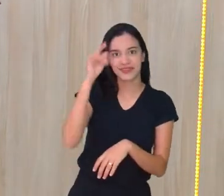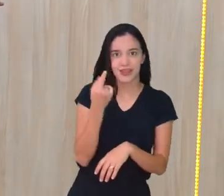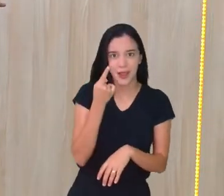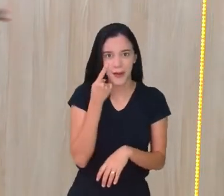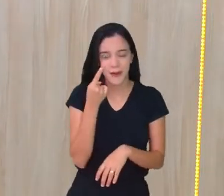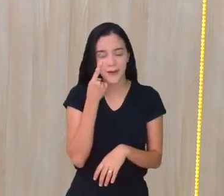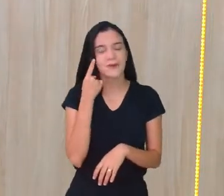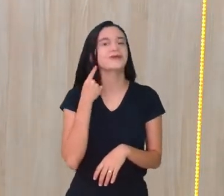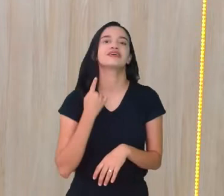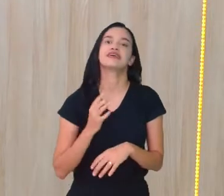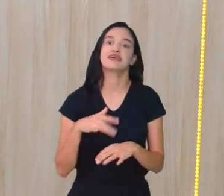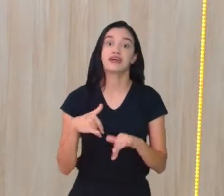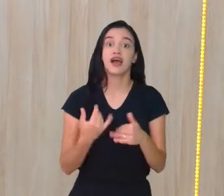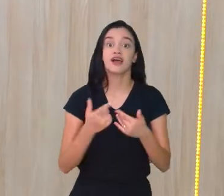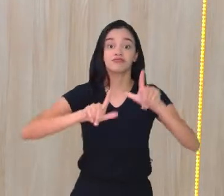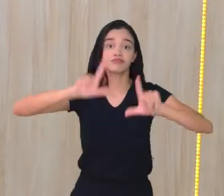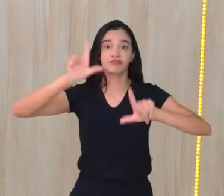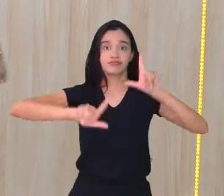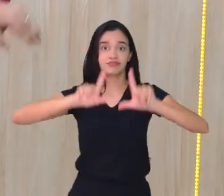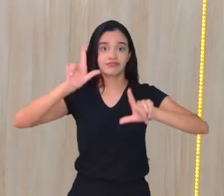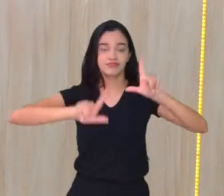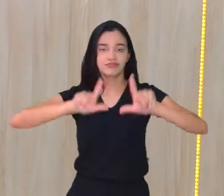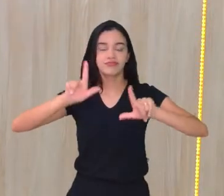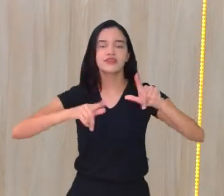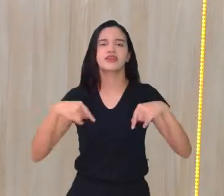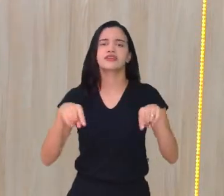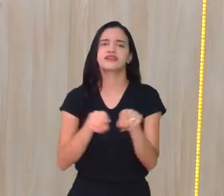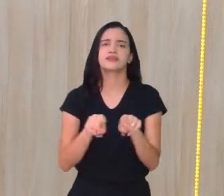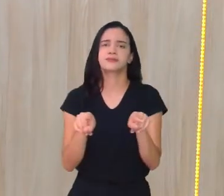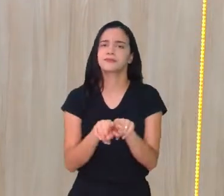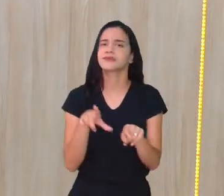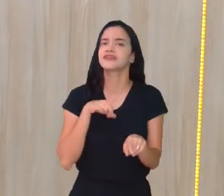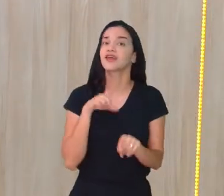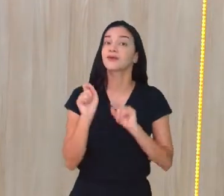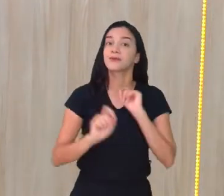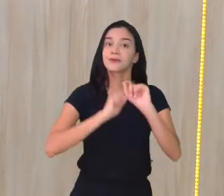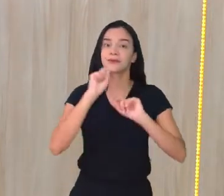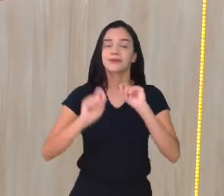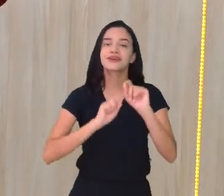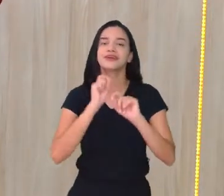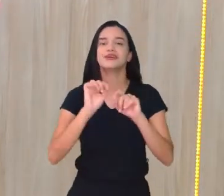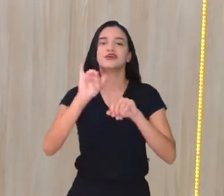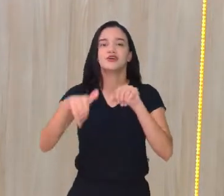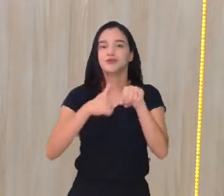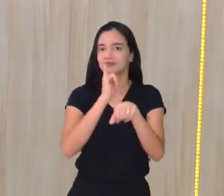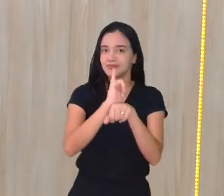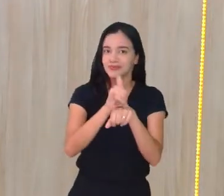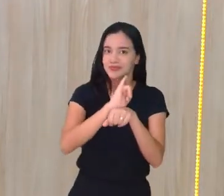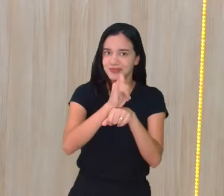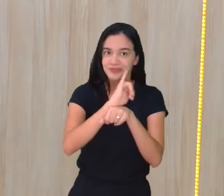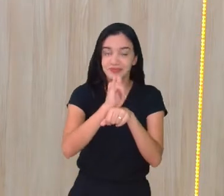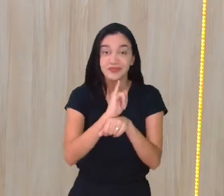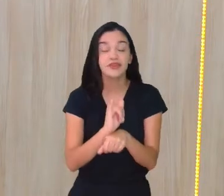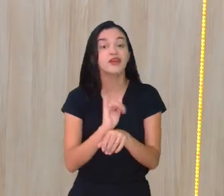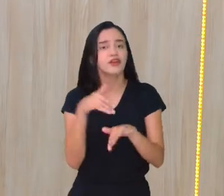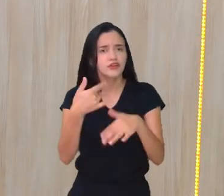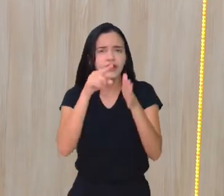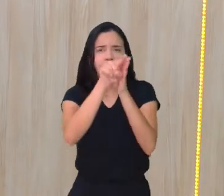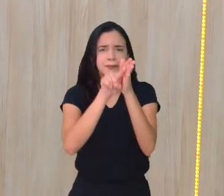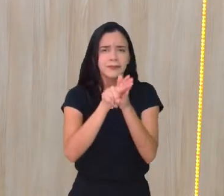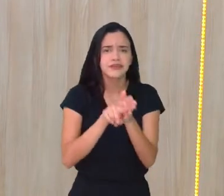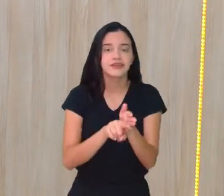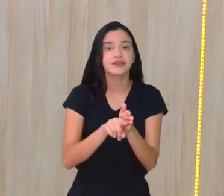Olha só, hein? Se tem a tela da TV Nova Nordeste, também tem o canal no YouTube. Então você